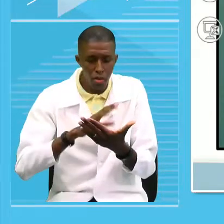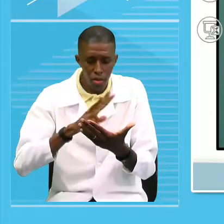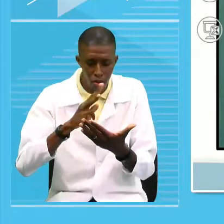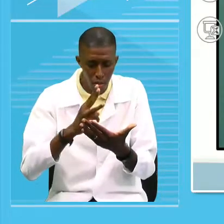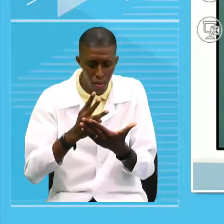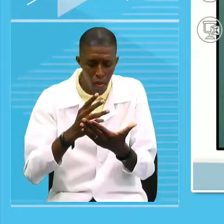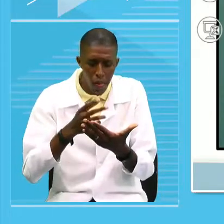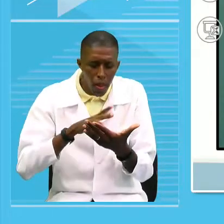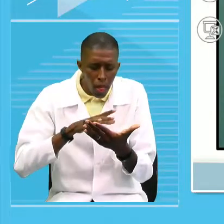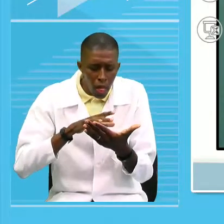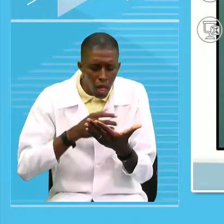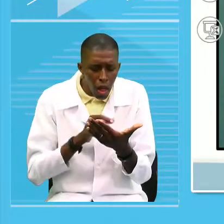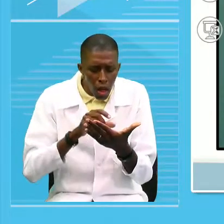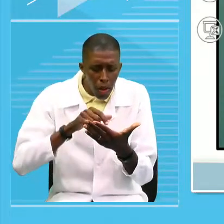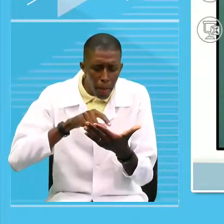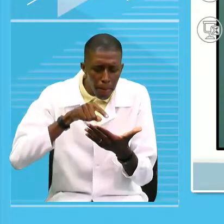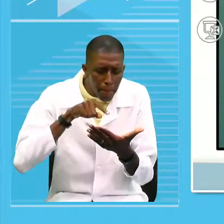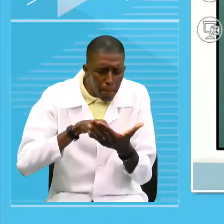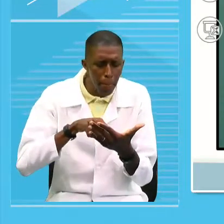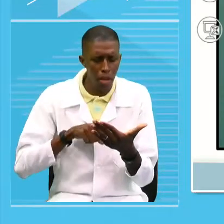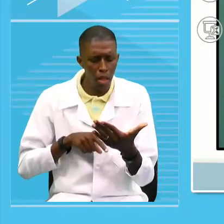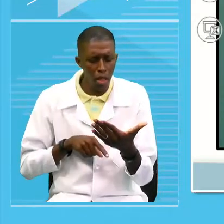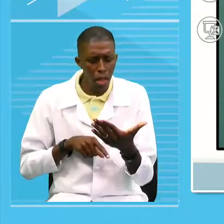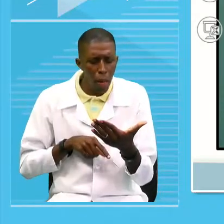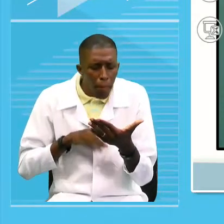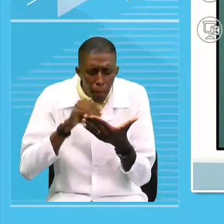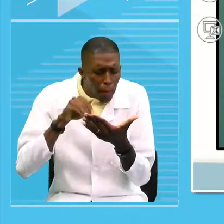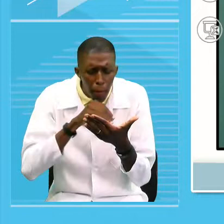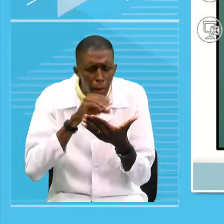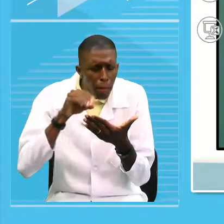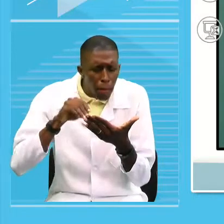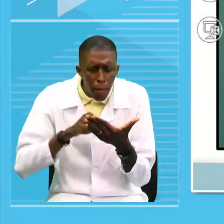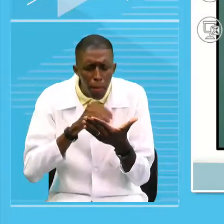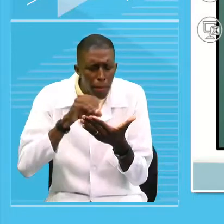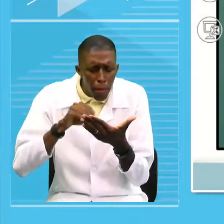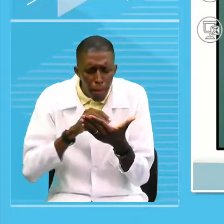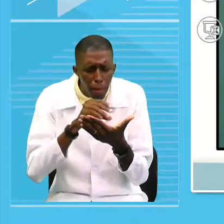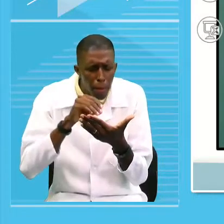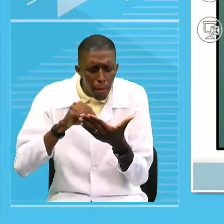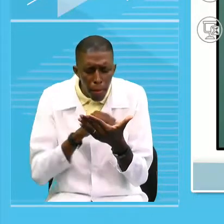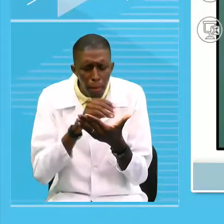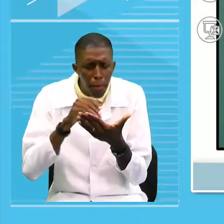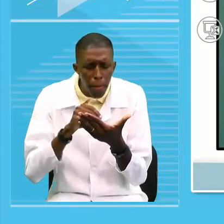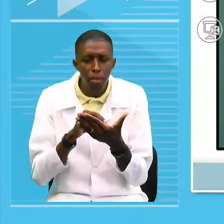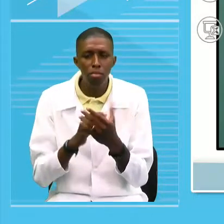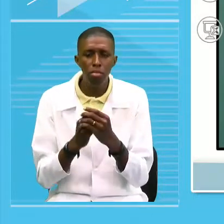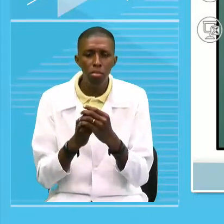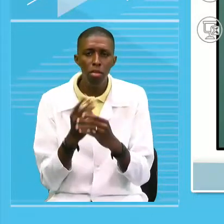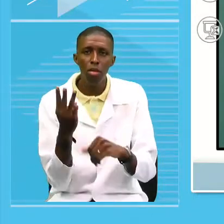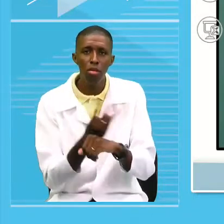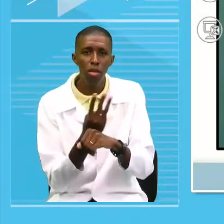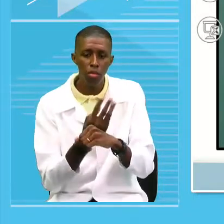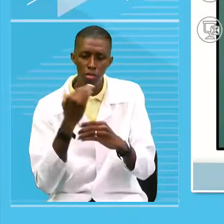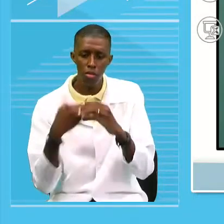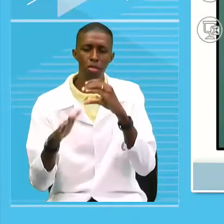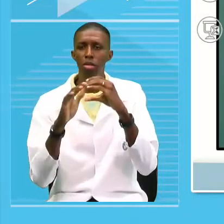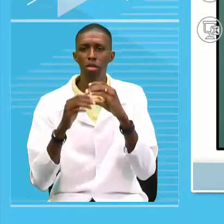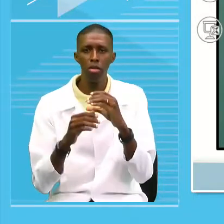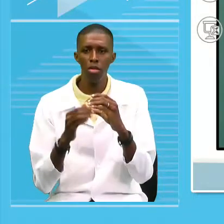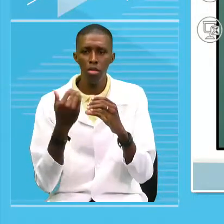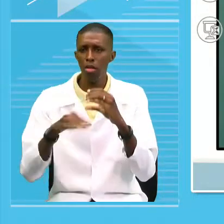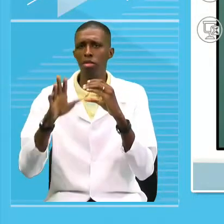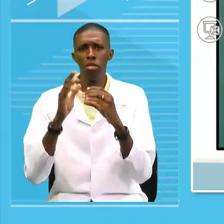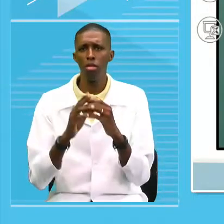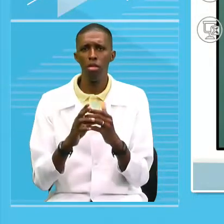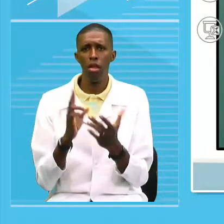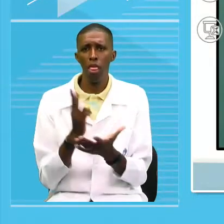consegue separar absolutamente nenhum tempo para ouvir um áudio para enviar uma mensagem escrita tá sempre na